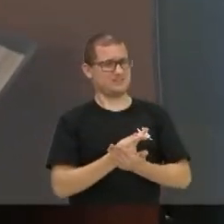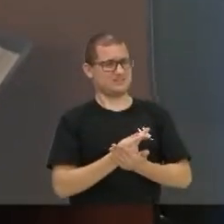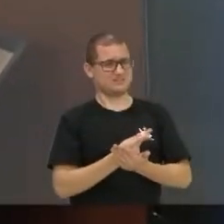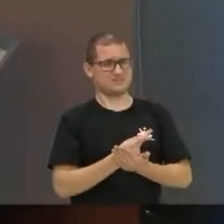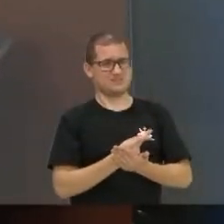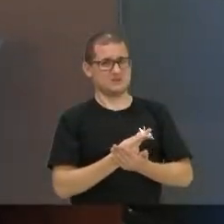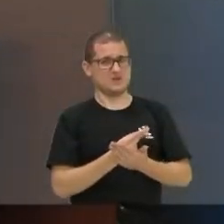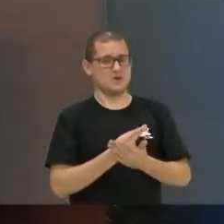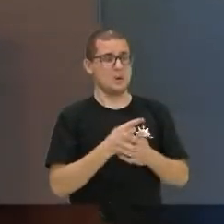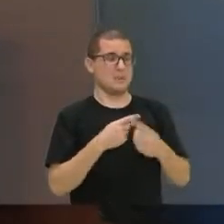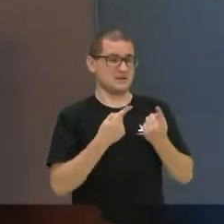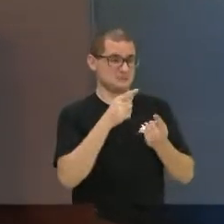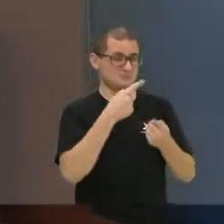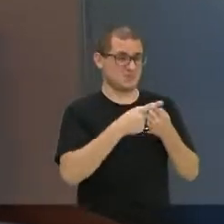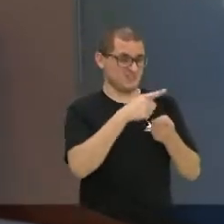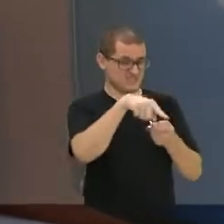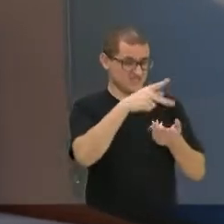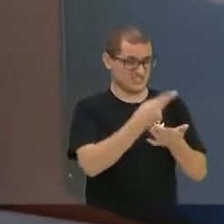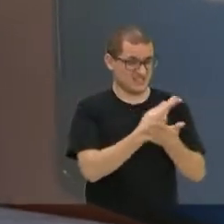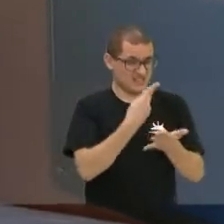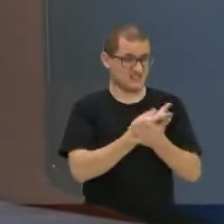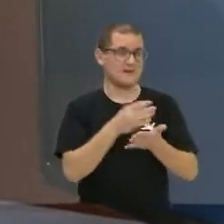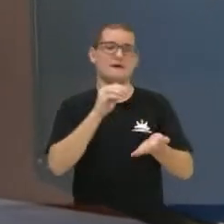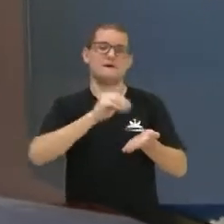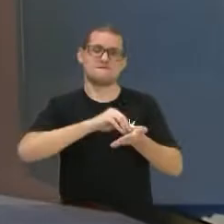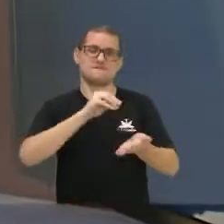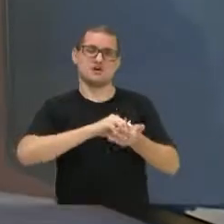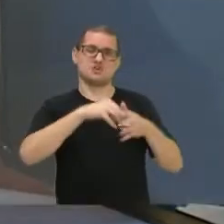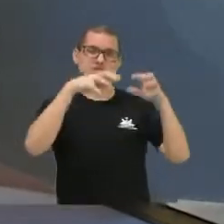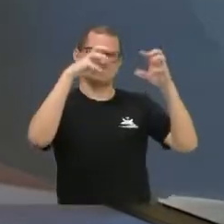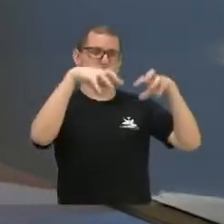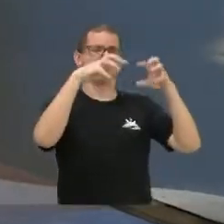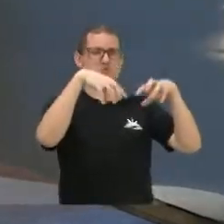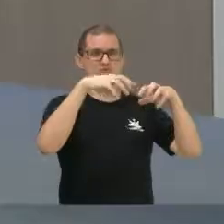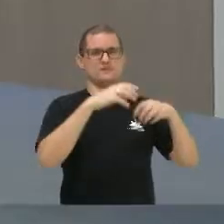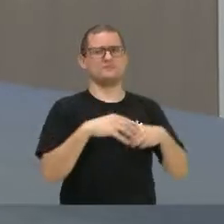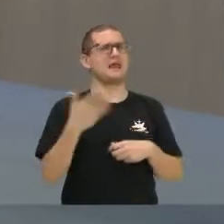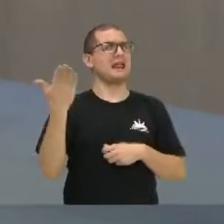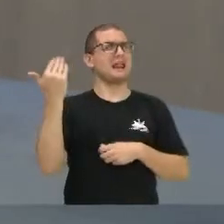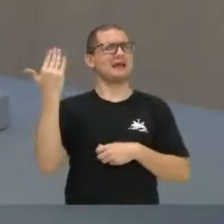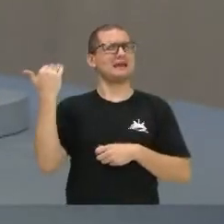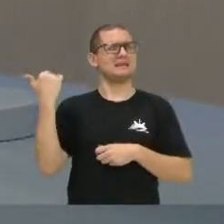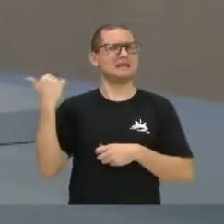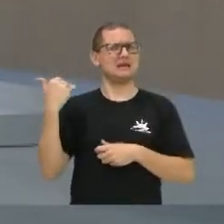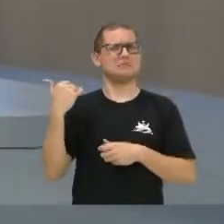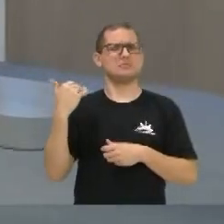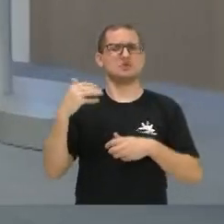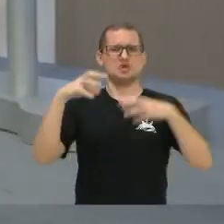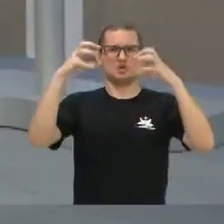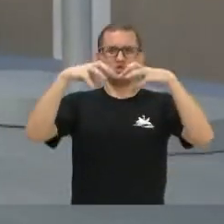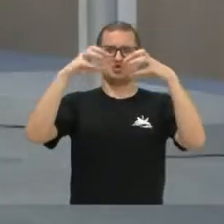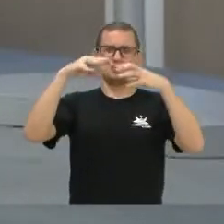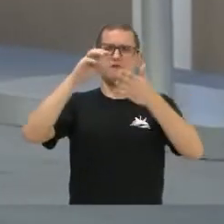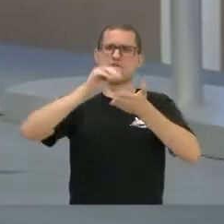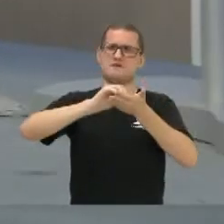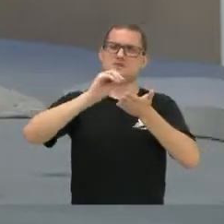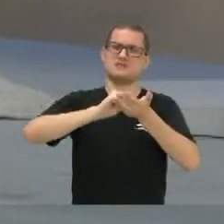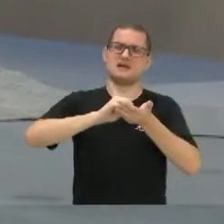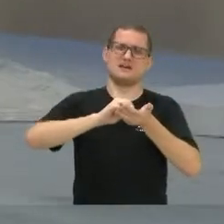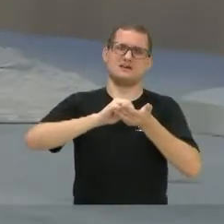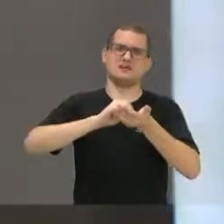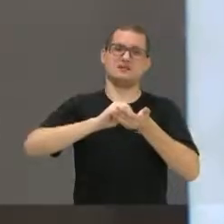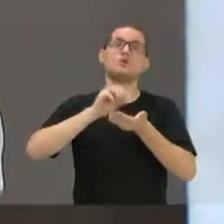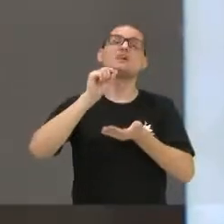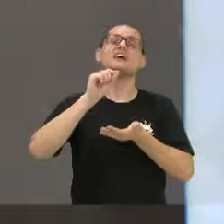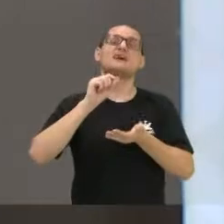faltar a chuva nessa terra naquele tempo a falta de chuva causa morte a falta de